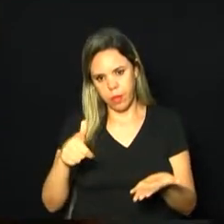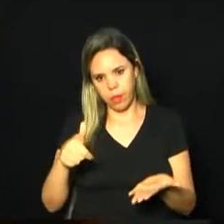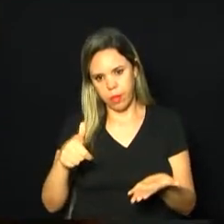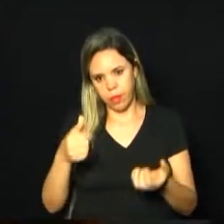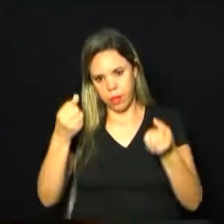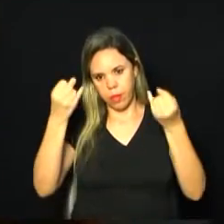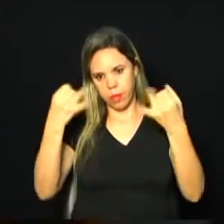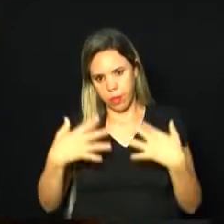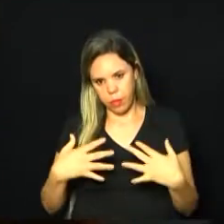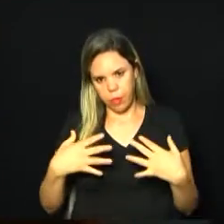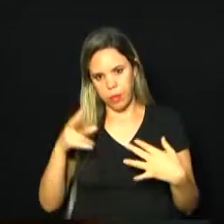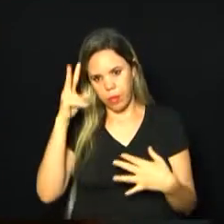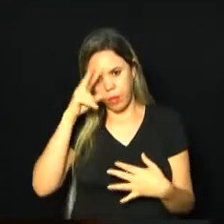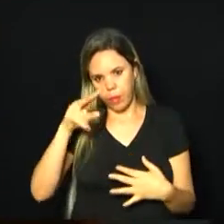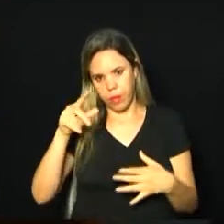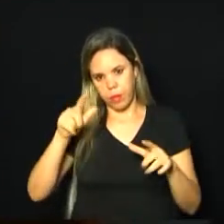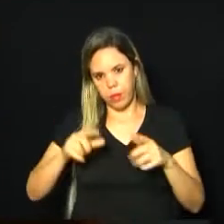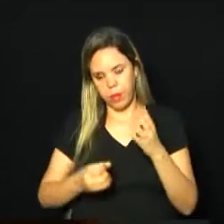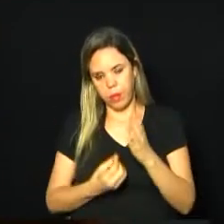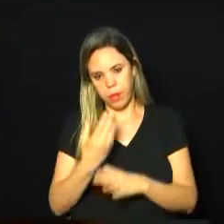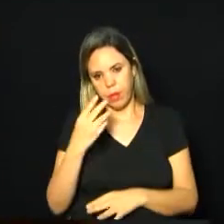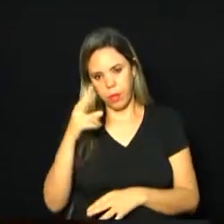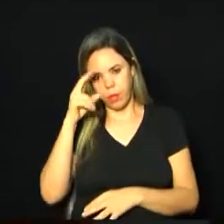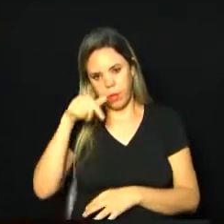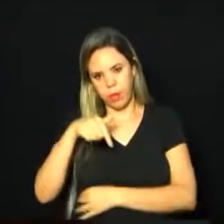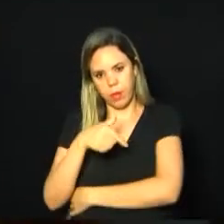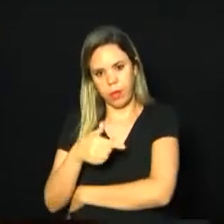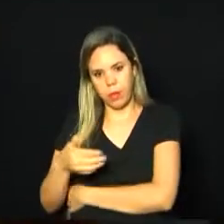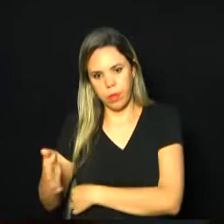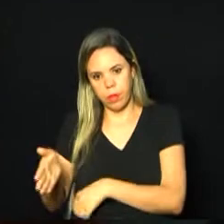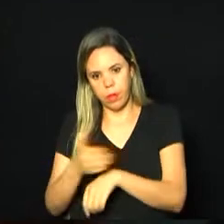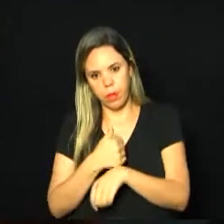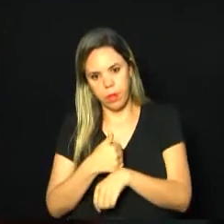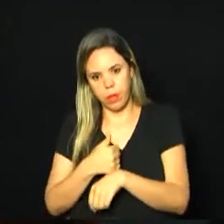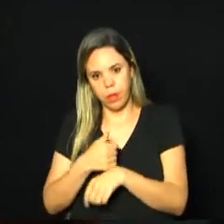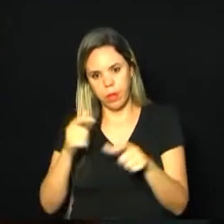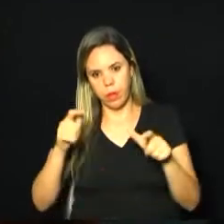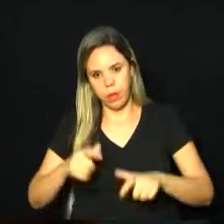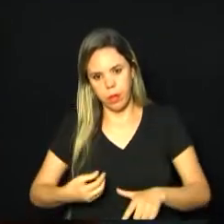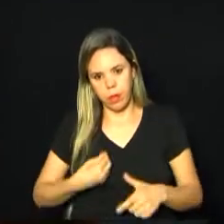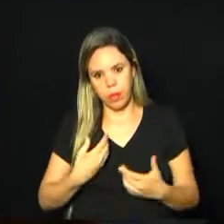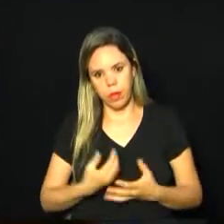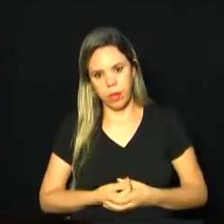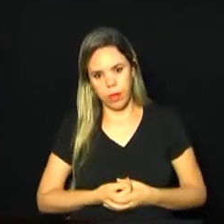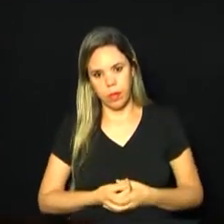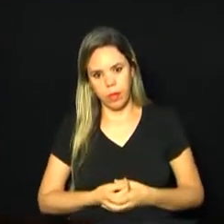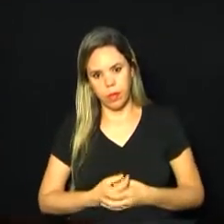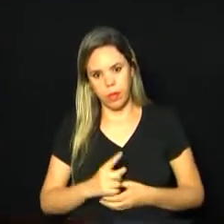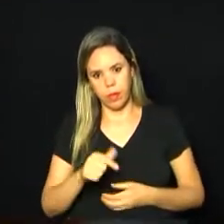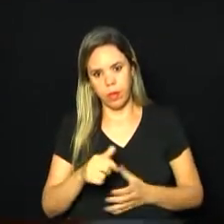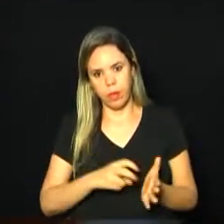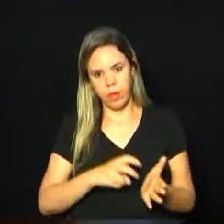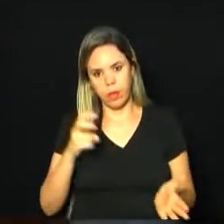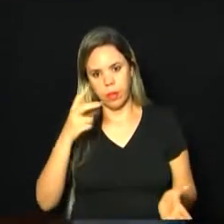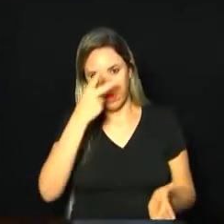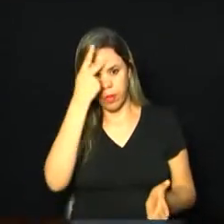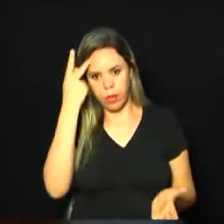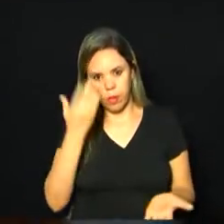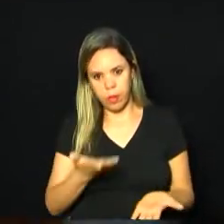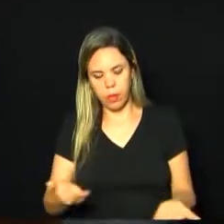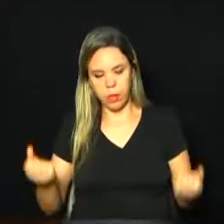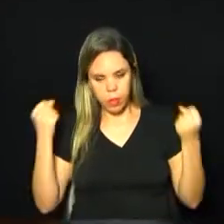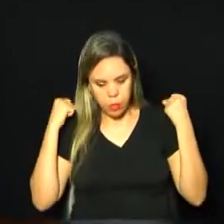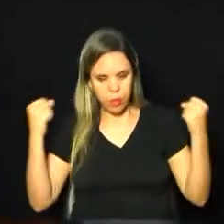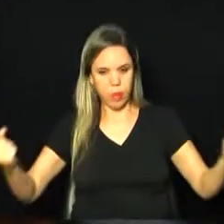eu explico historicamente De onde surgiu a Vila Estanislau antes vamo ambiental onde é que nós estamos logo cedo vimos pessoas se